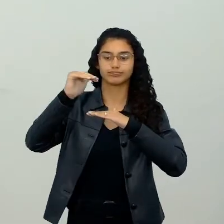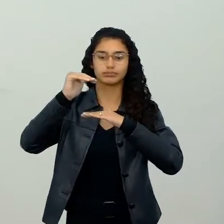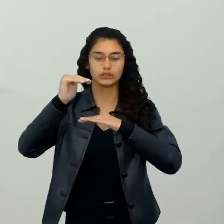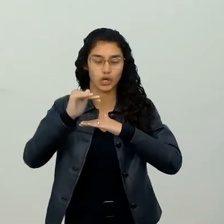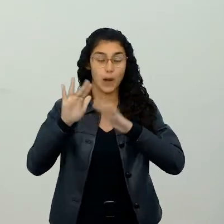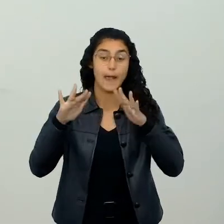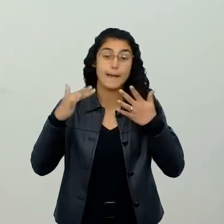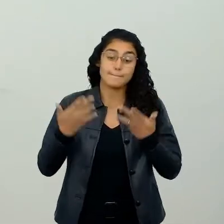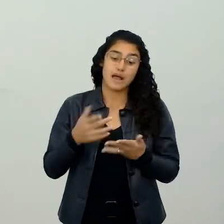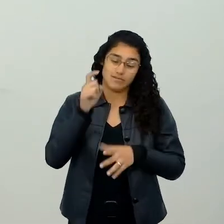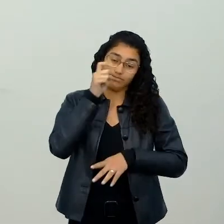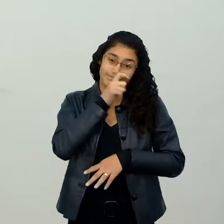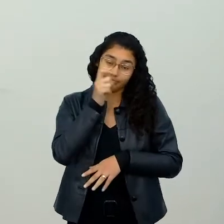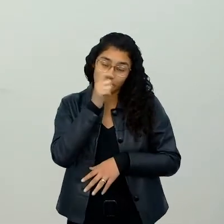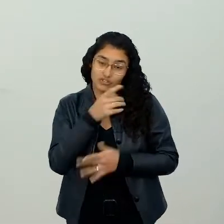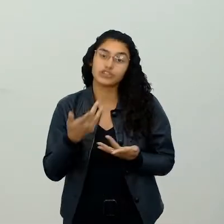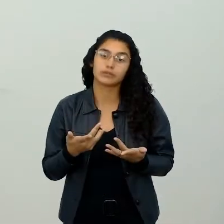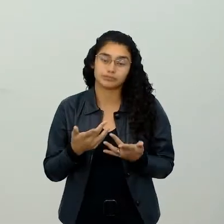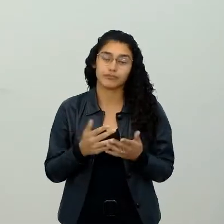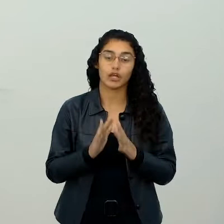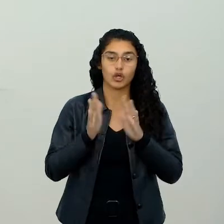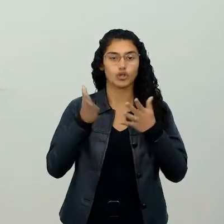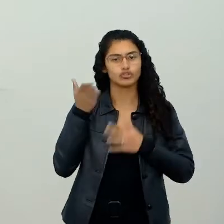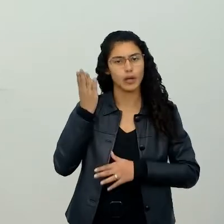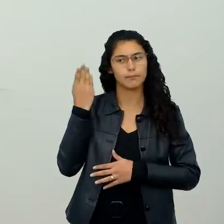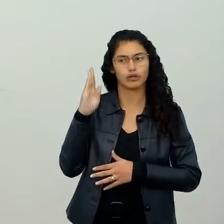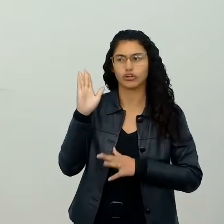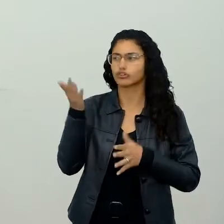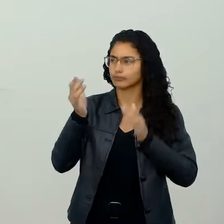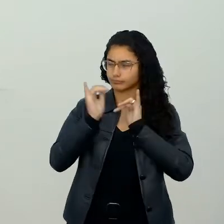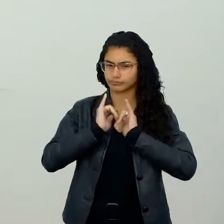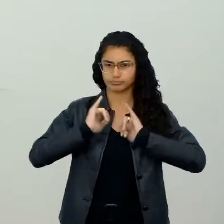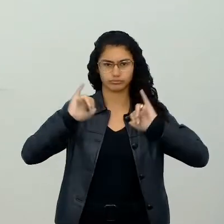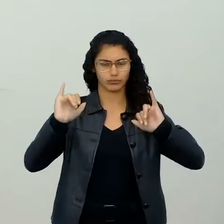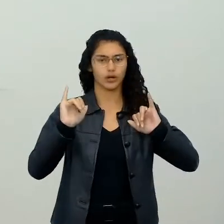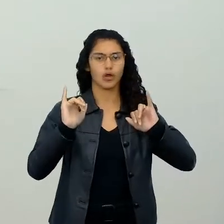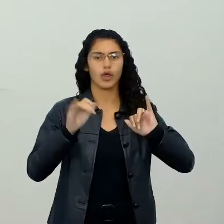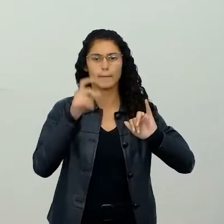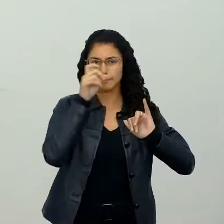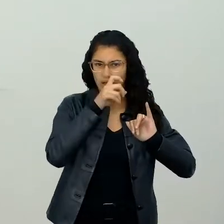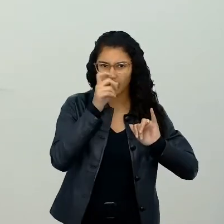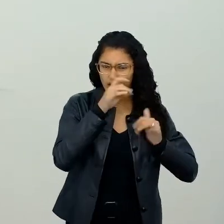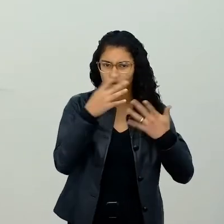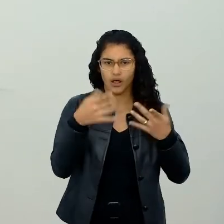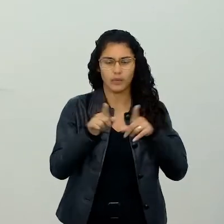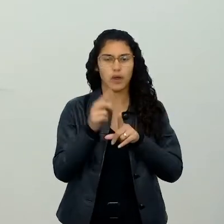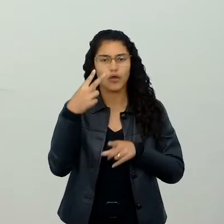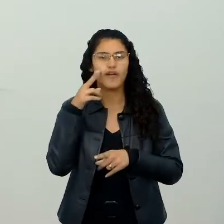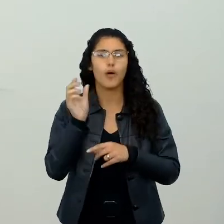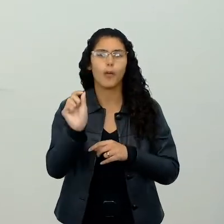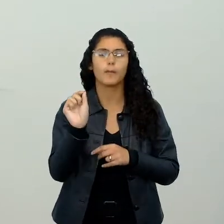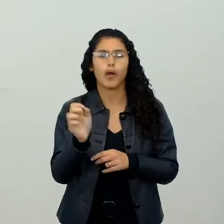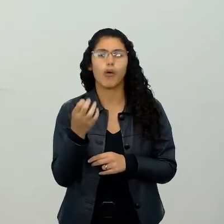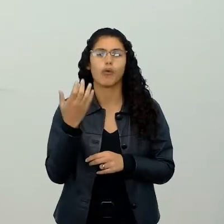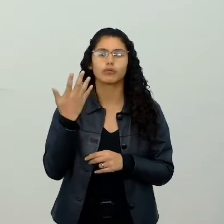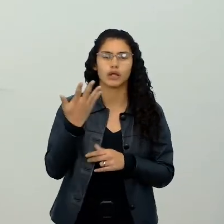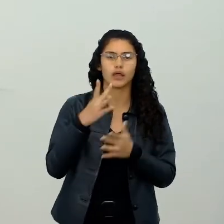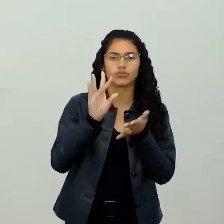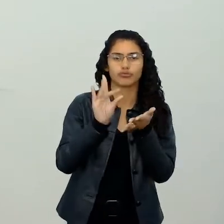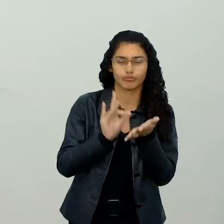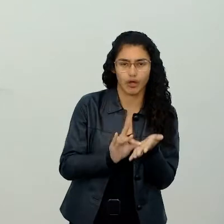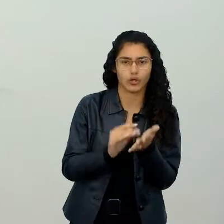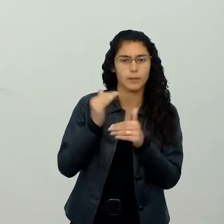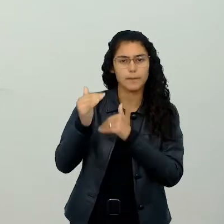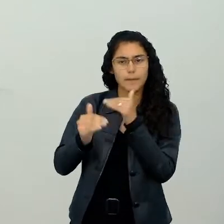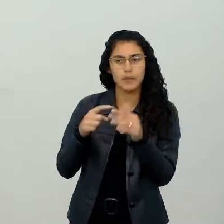daí foi desmentido pela biologia já amplamente, e a gente vai ver então que função que isso cumpre